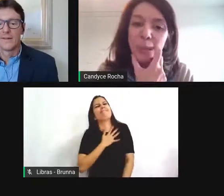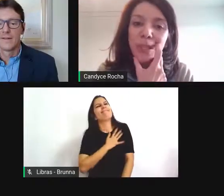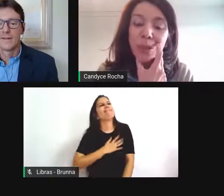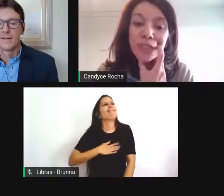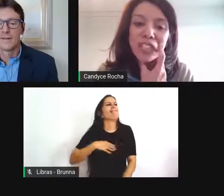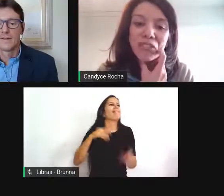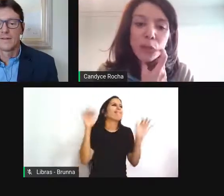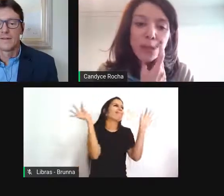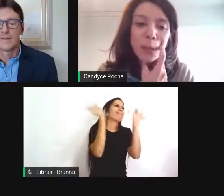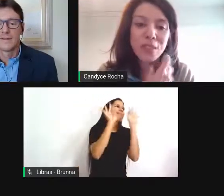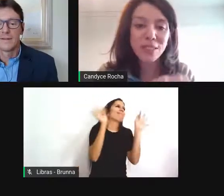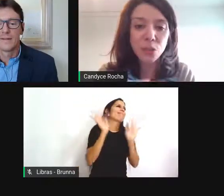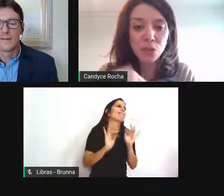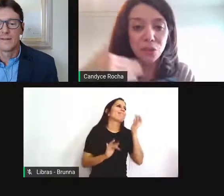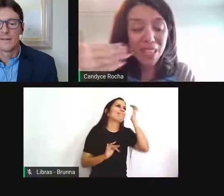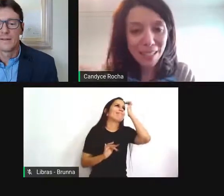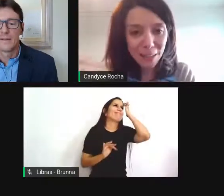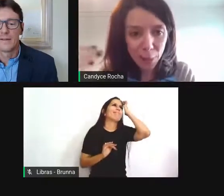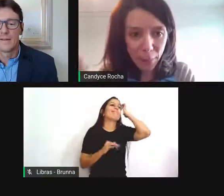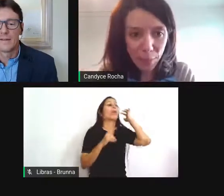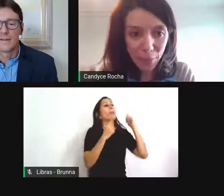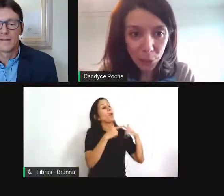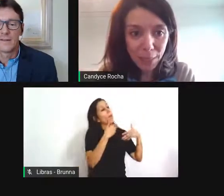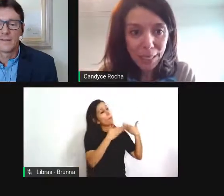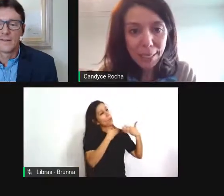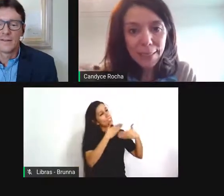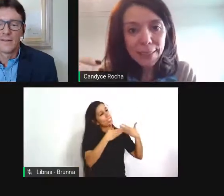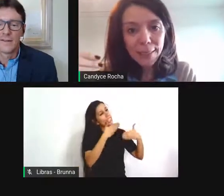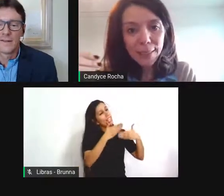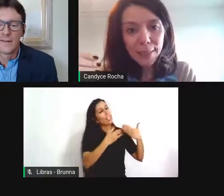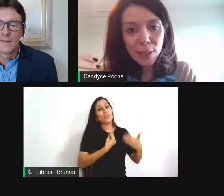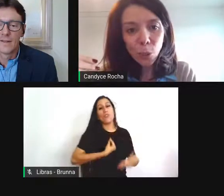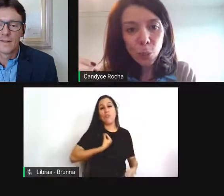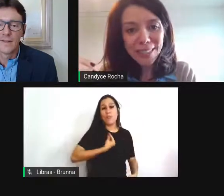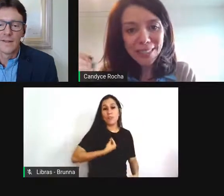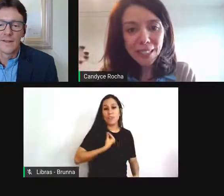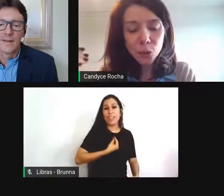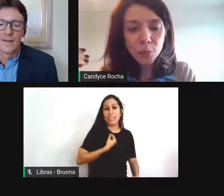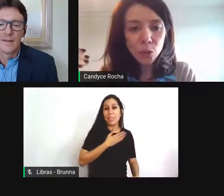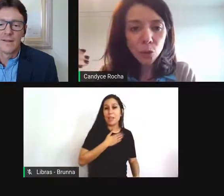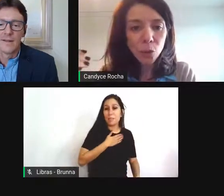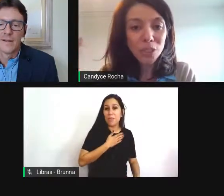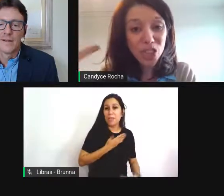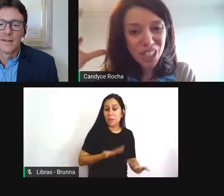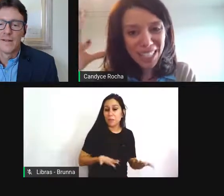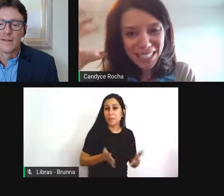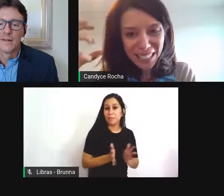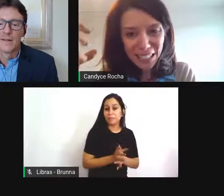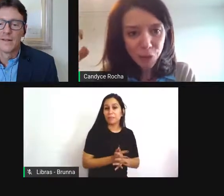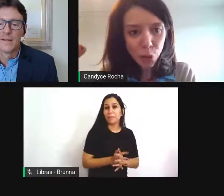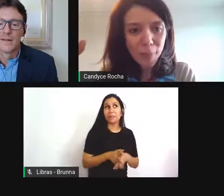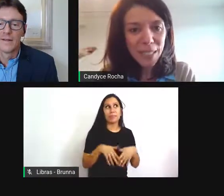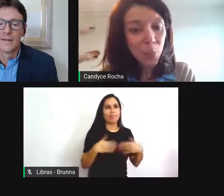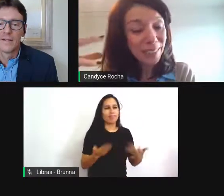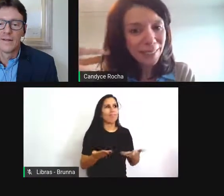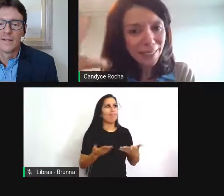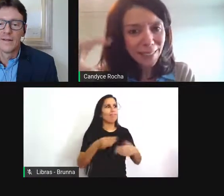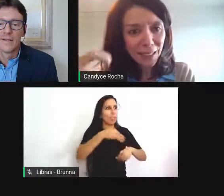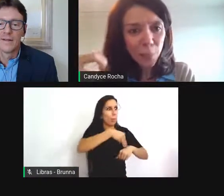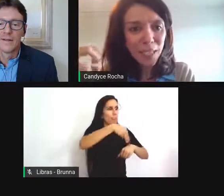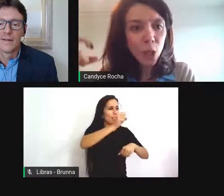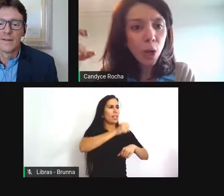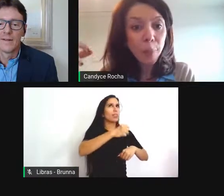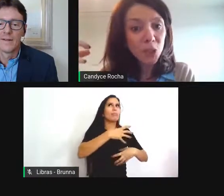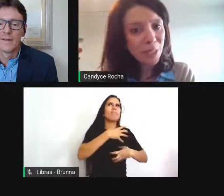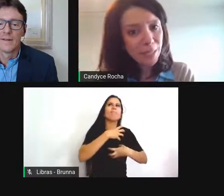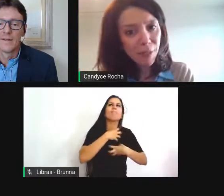aquele processo, porque, como você falou, foi um processo de vivência também meu, e o mestrado me ajudou a digerir aquela informação, a